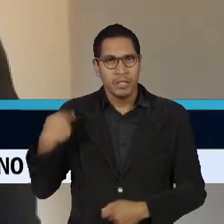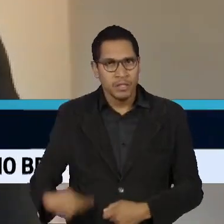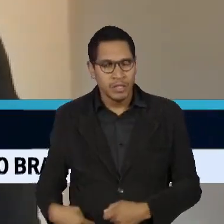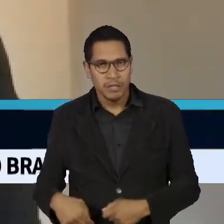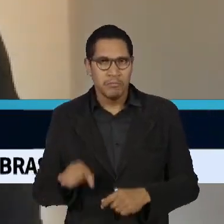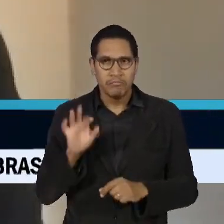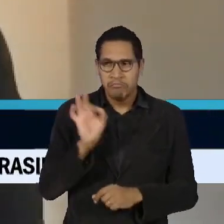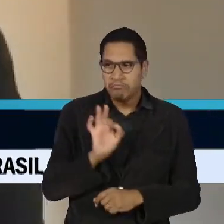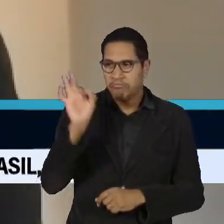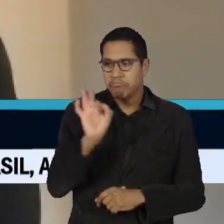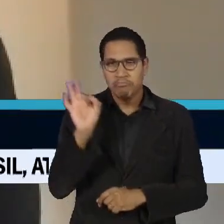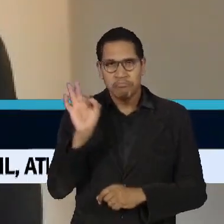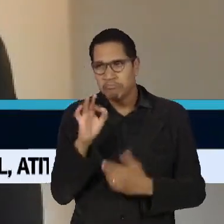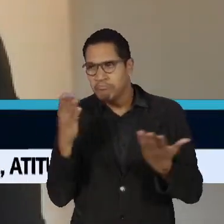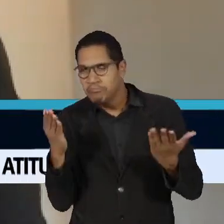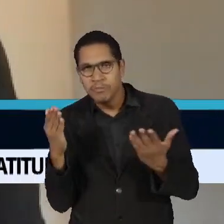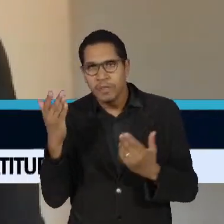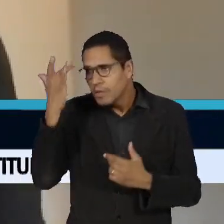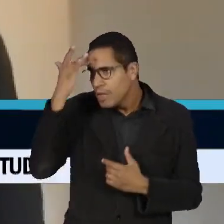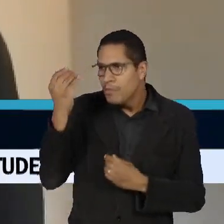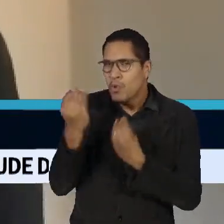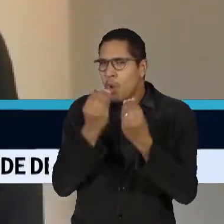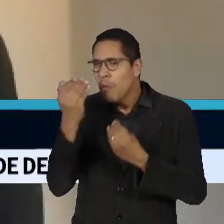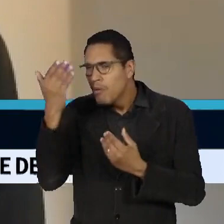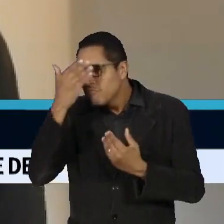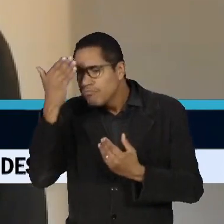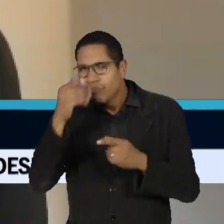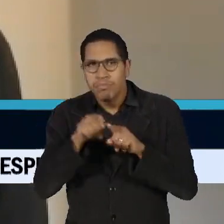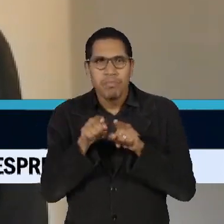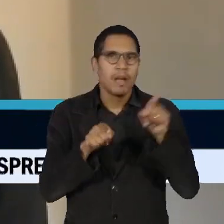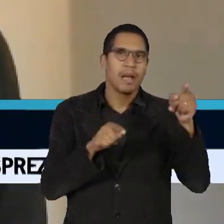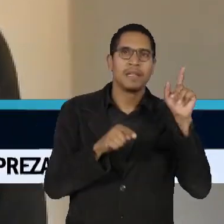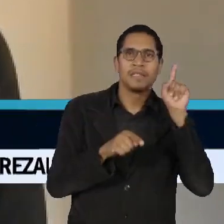que os indicadores econômicos dos Estados Unidos isso gera desconfiança do mercado internacional